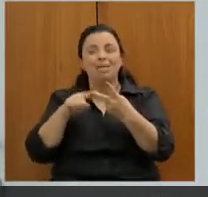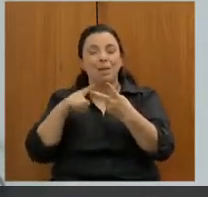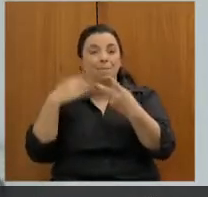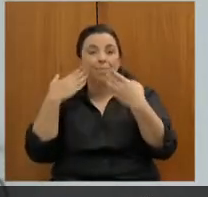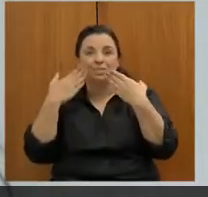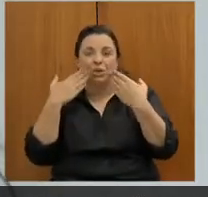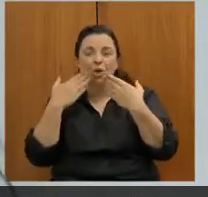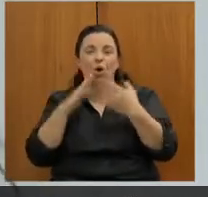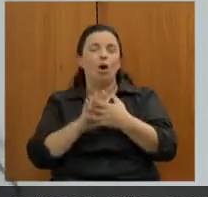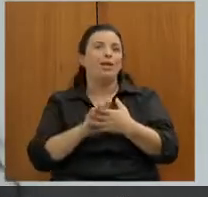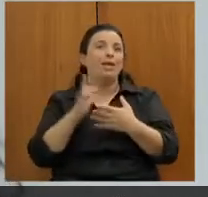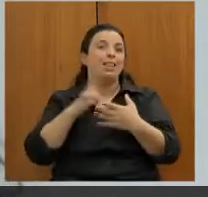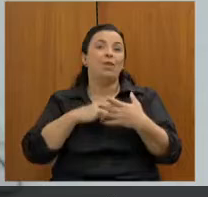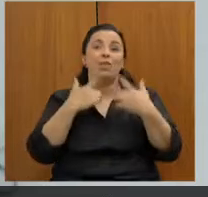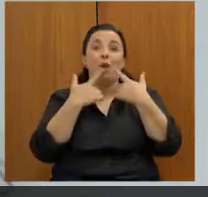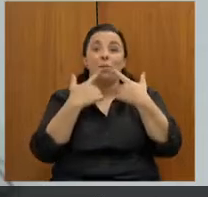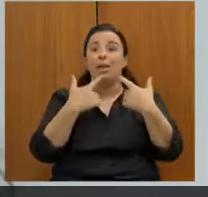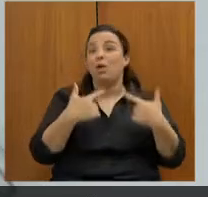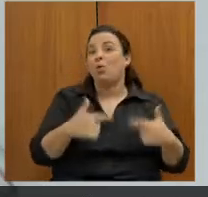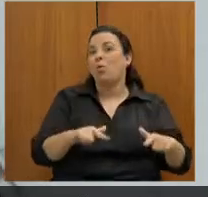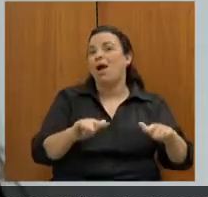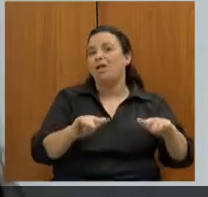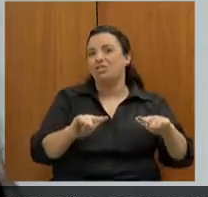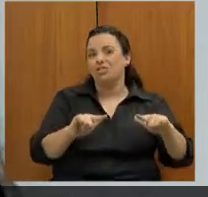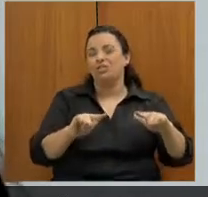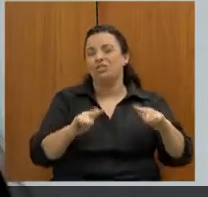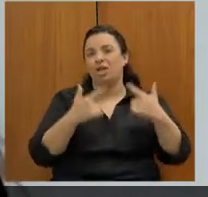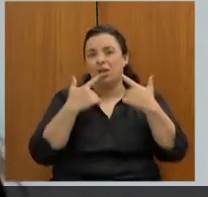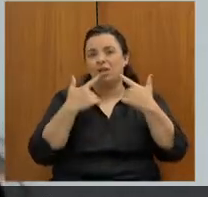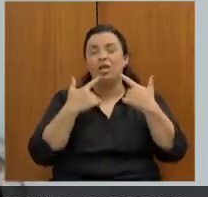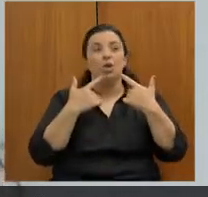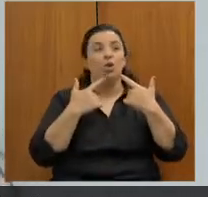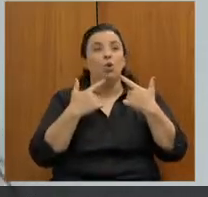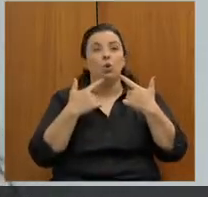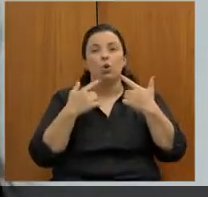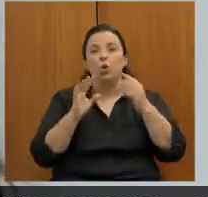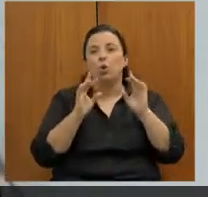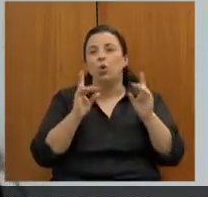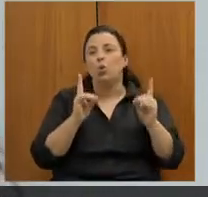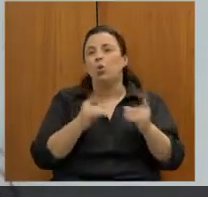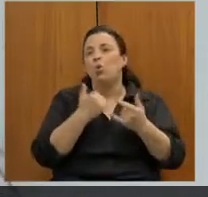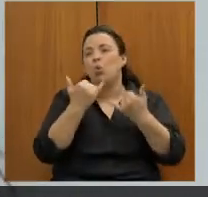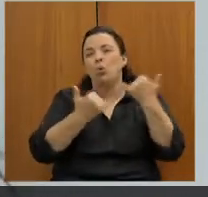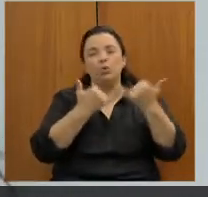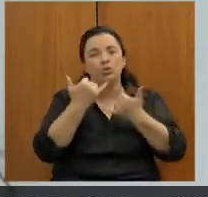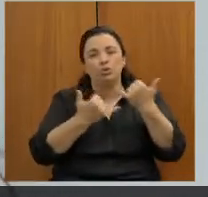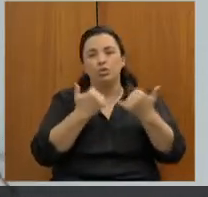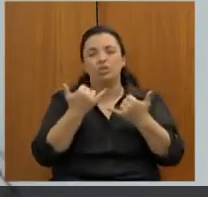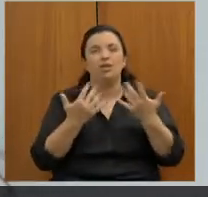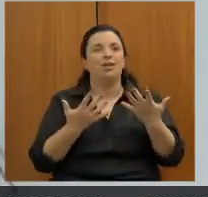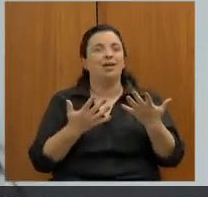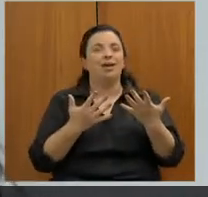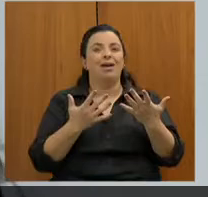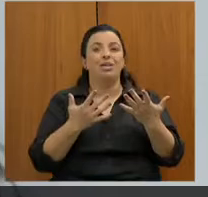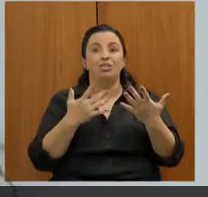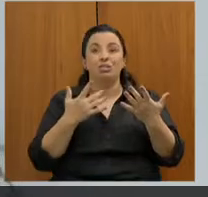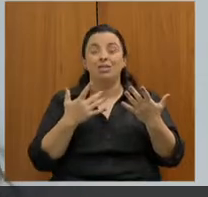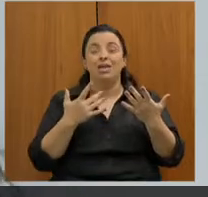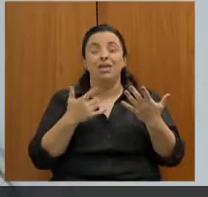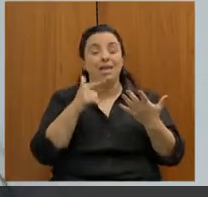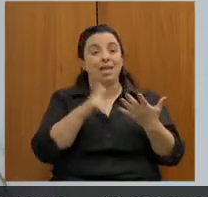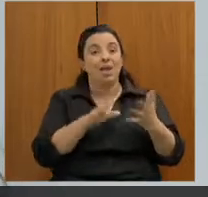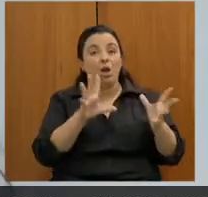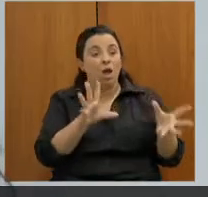bem lúdico para todos eles compreenderem né e assim o resultado foi sensacional eu fico muito emocionada